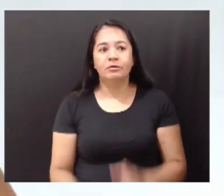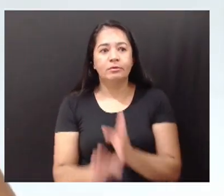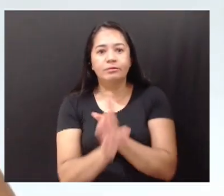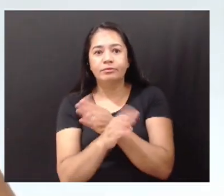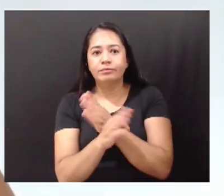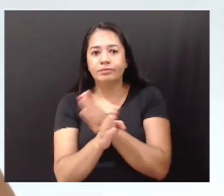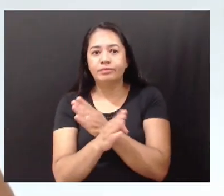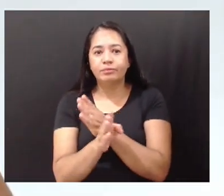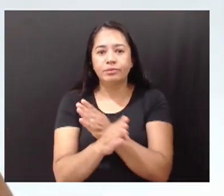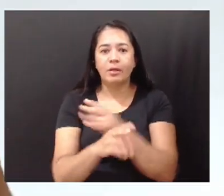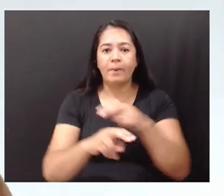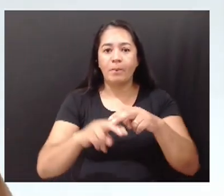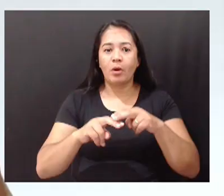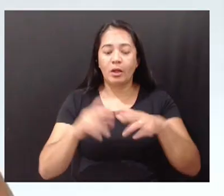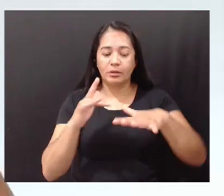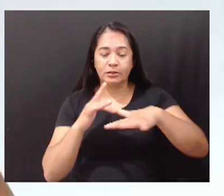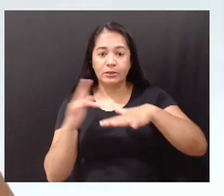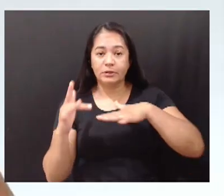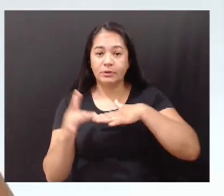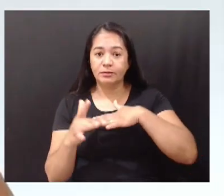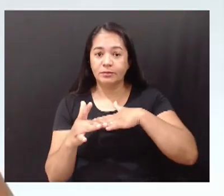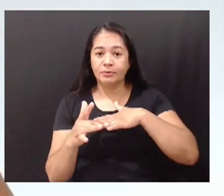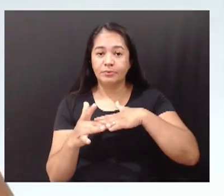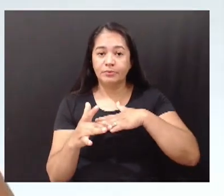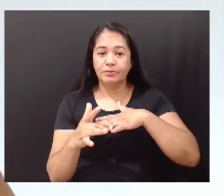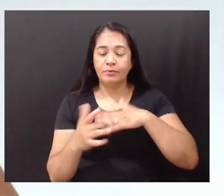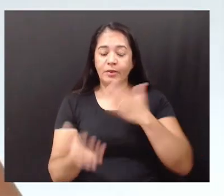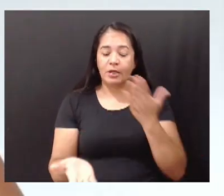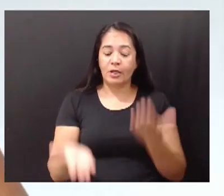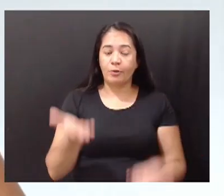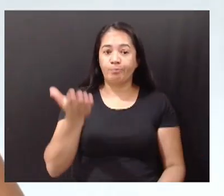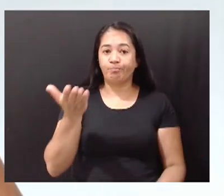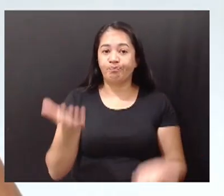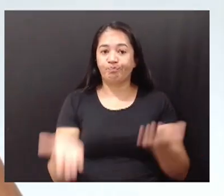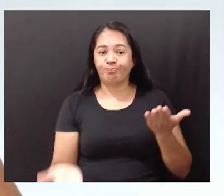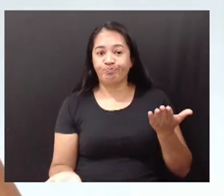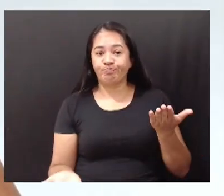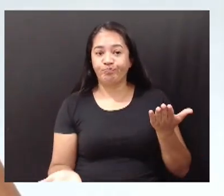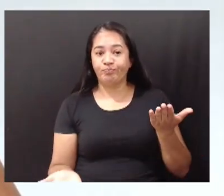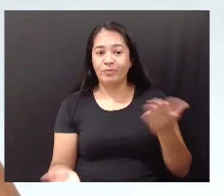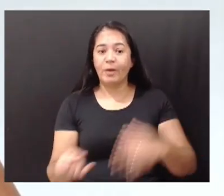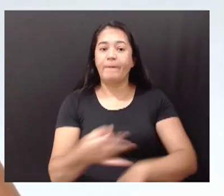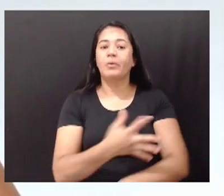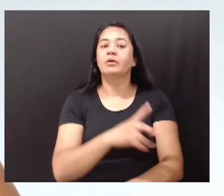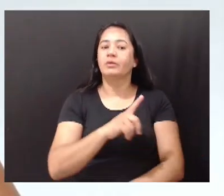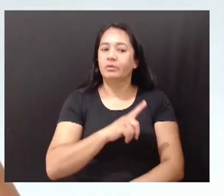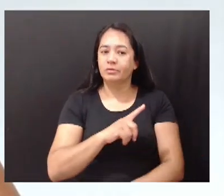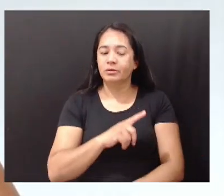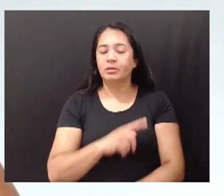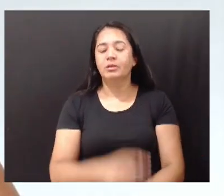redes sociais. Há um desequilíbrio emocional sobre aquilo que você